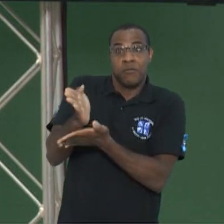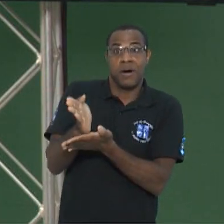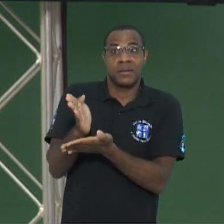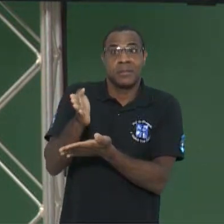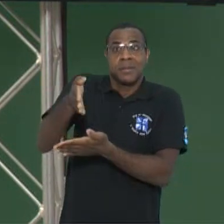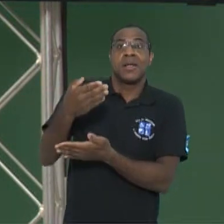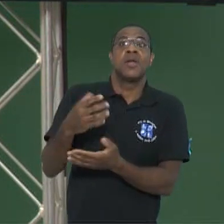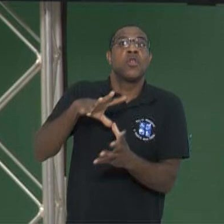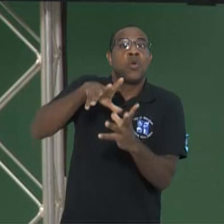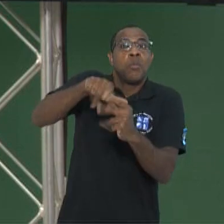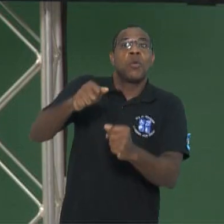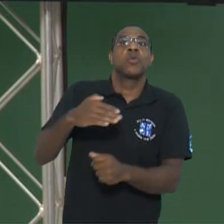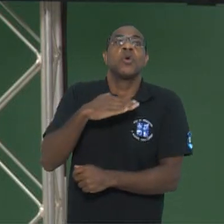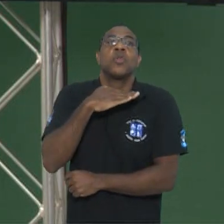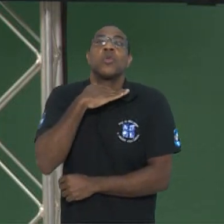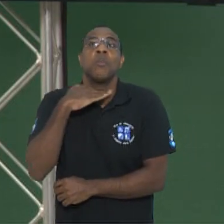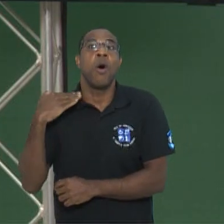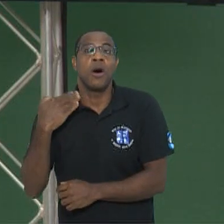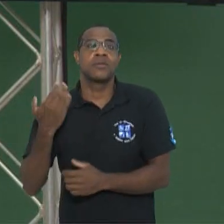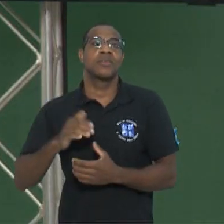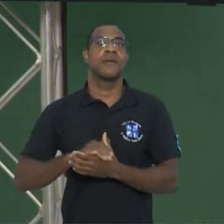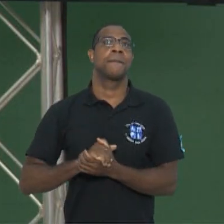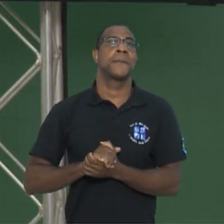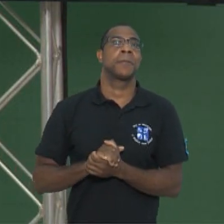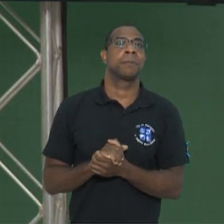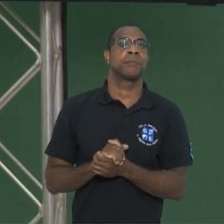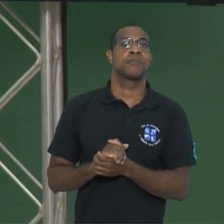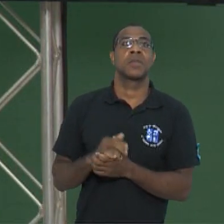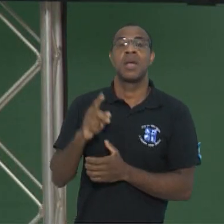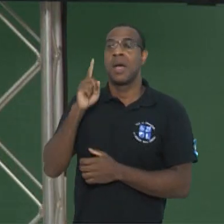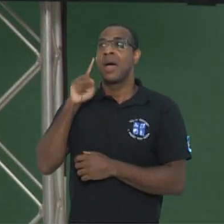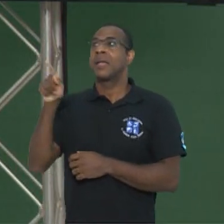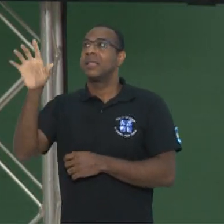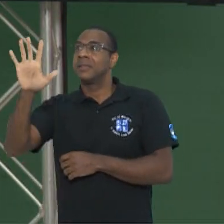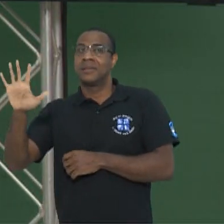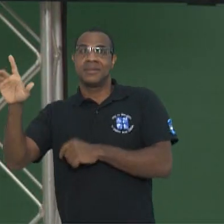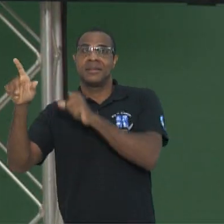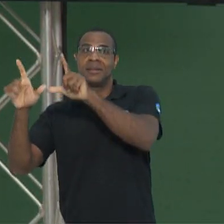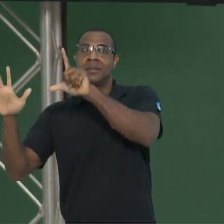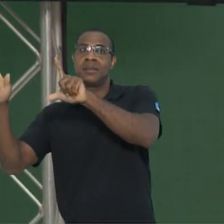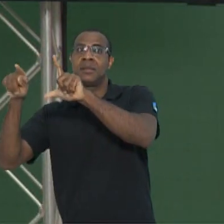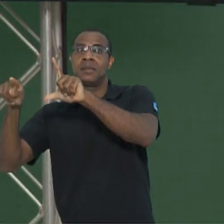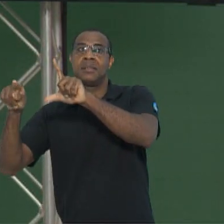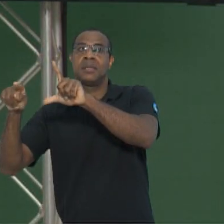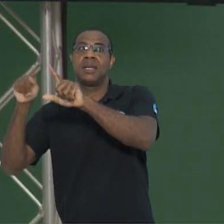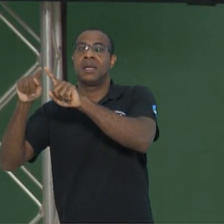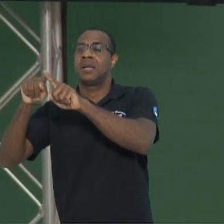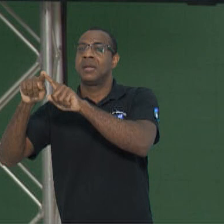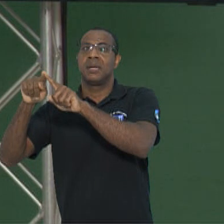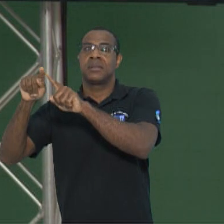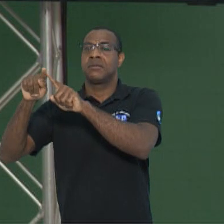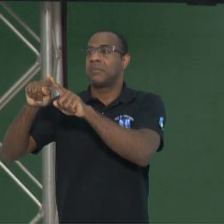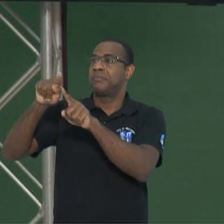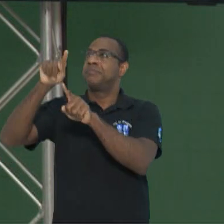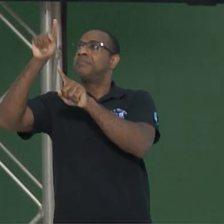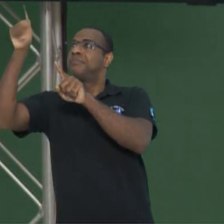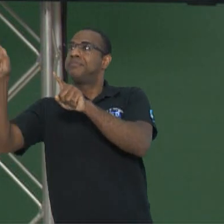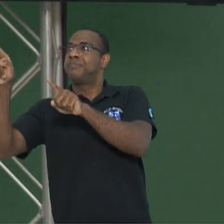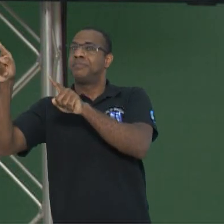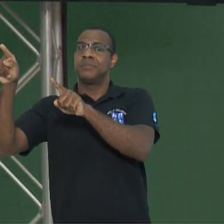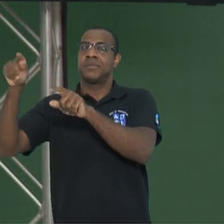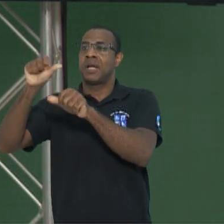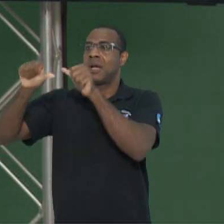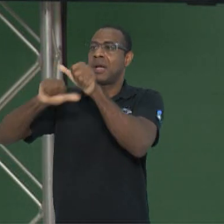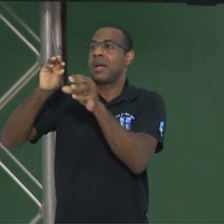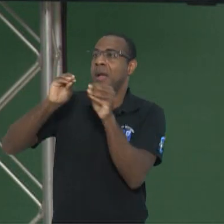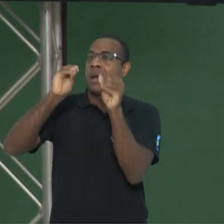mortos, desculpe o trocadilho. Aqui nessa imagem ele teve a sorte, porque ele já passou para o outro lado. Aqui